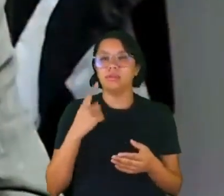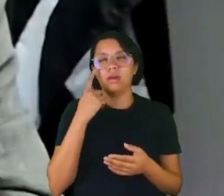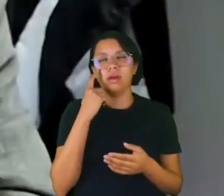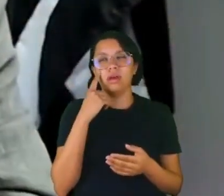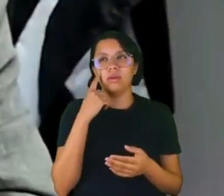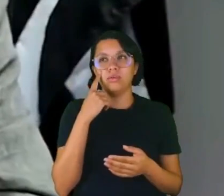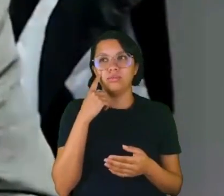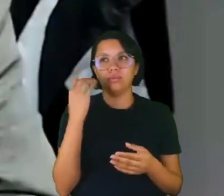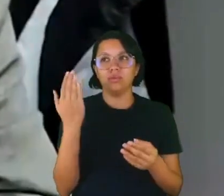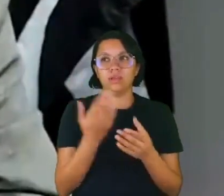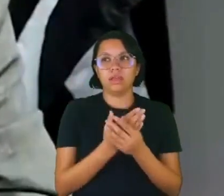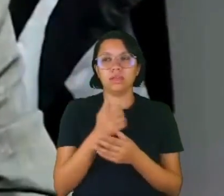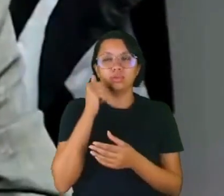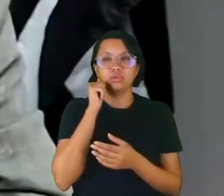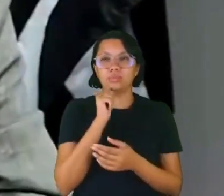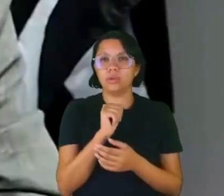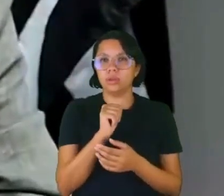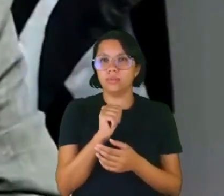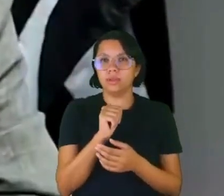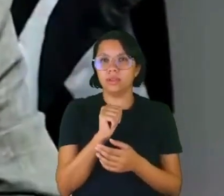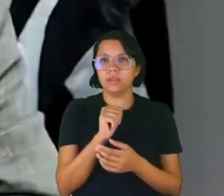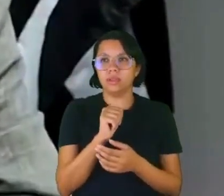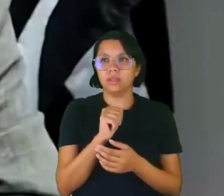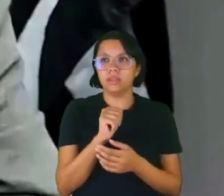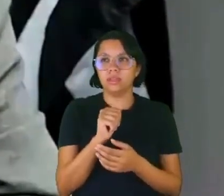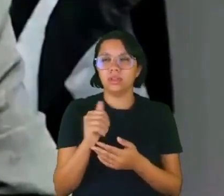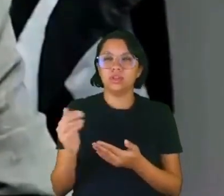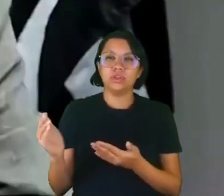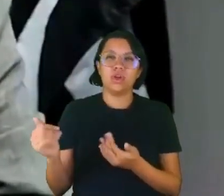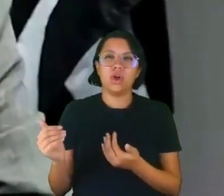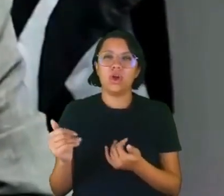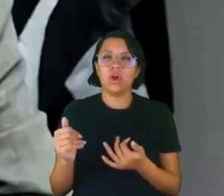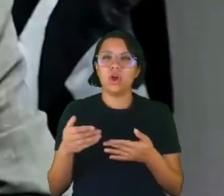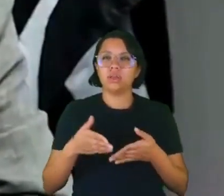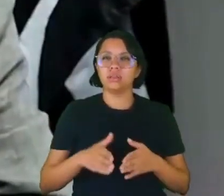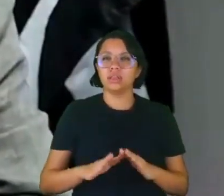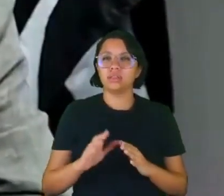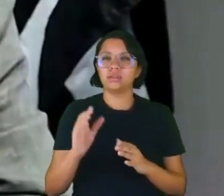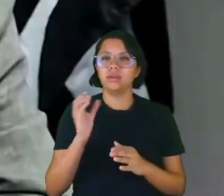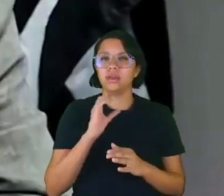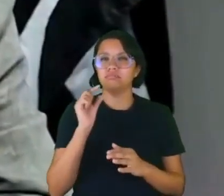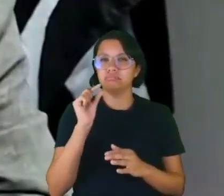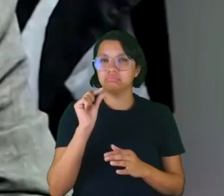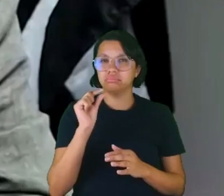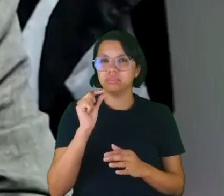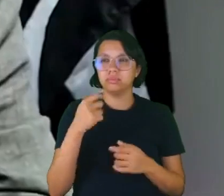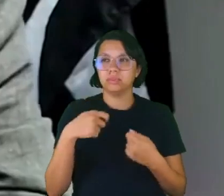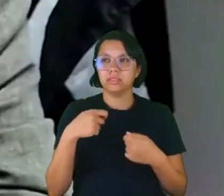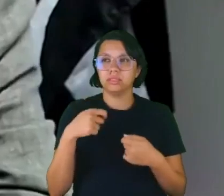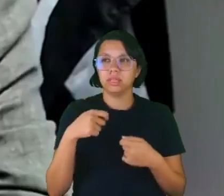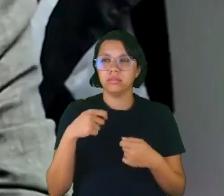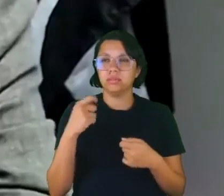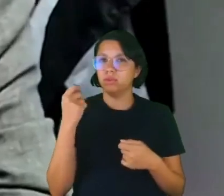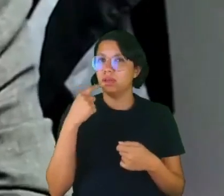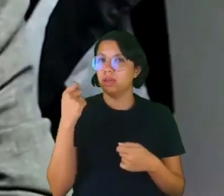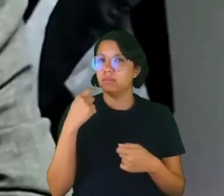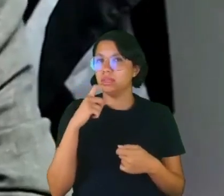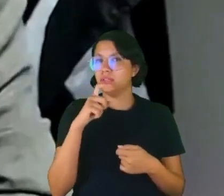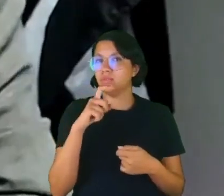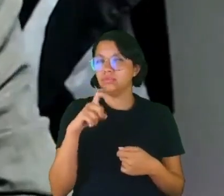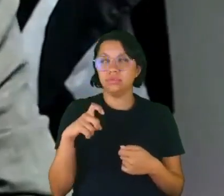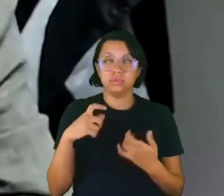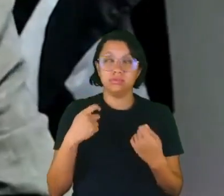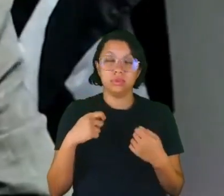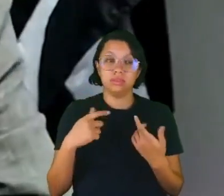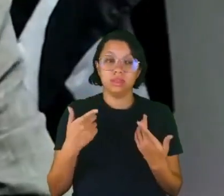caso de uma menina muito recém-nascida, muito jovem, que precisava de um remédio X que custava uma fortuna